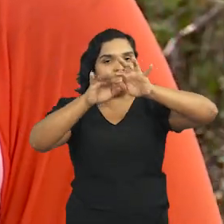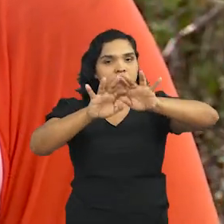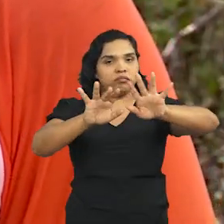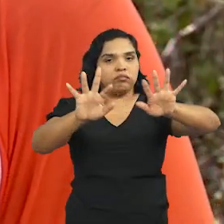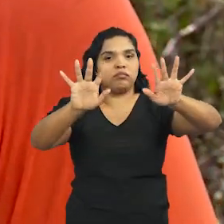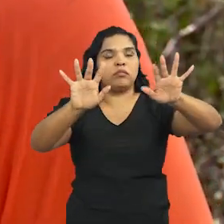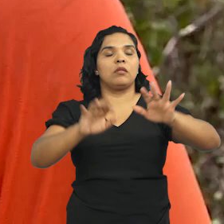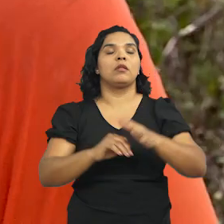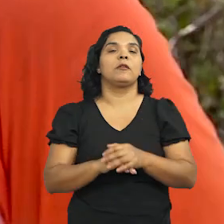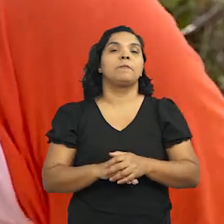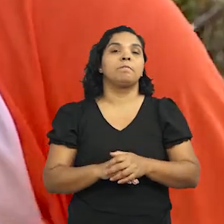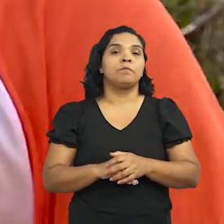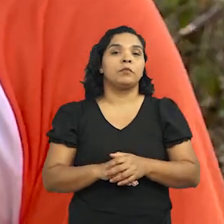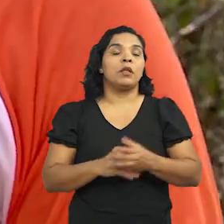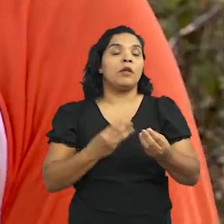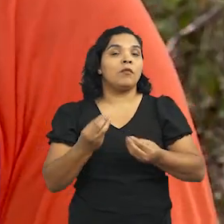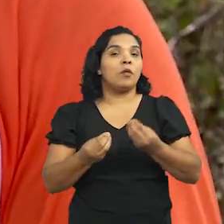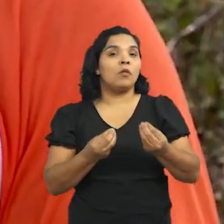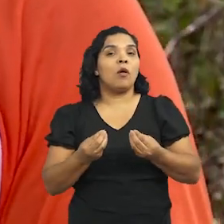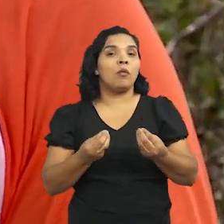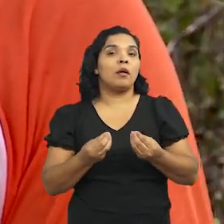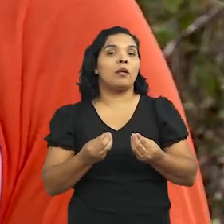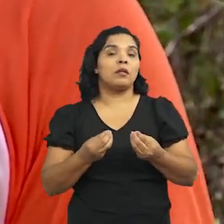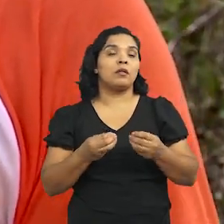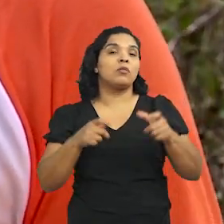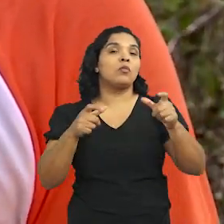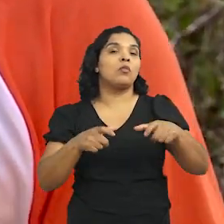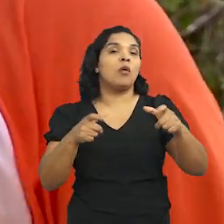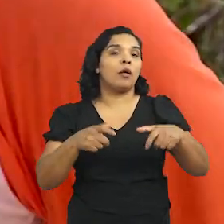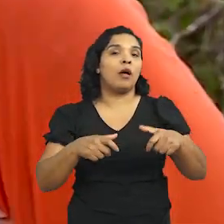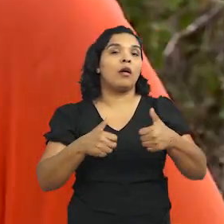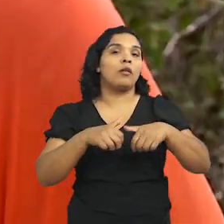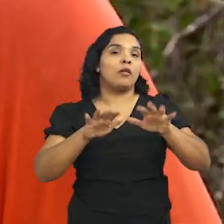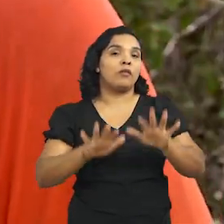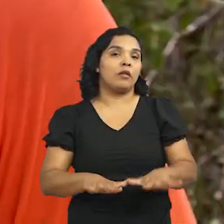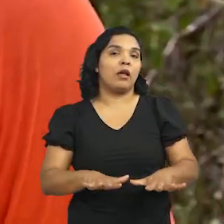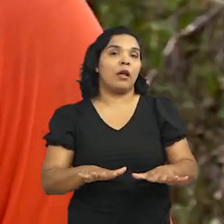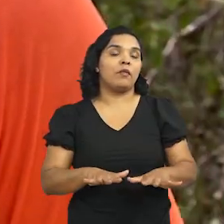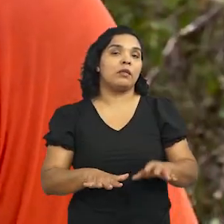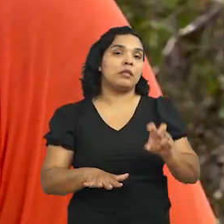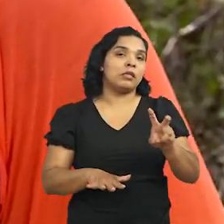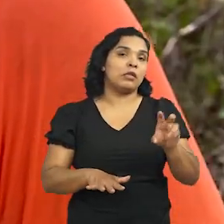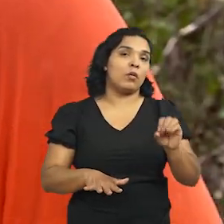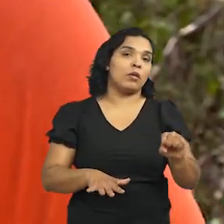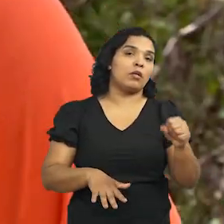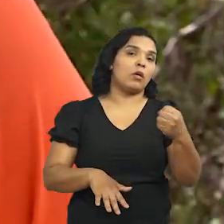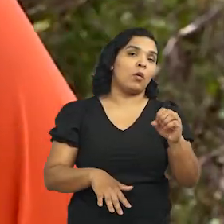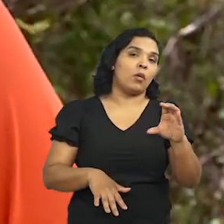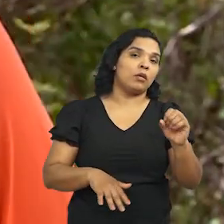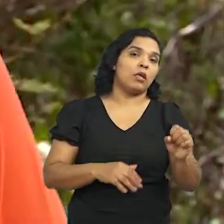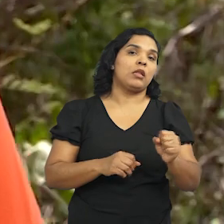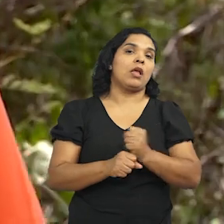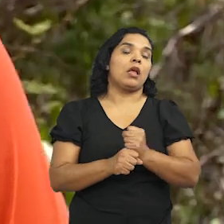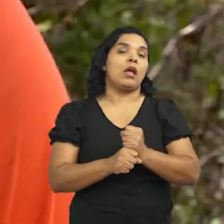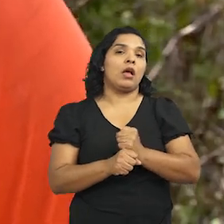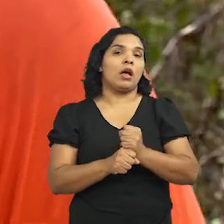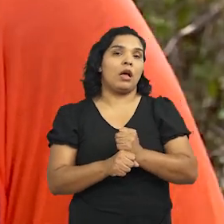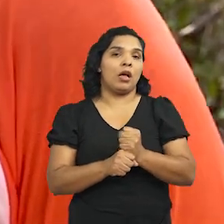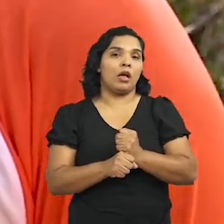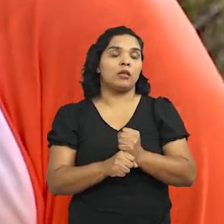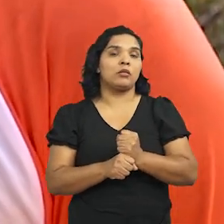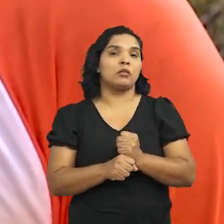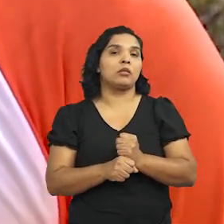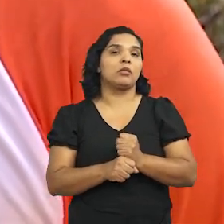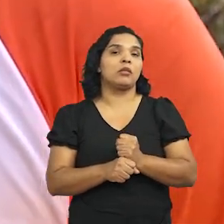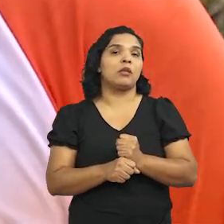esse carbono em componentes construtivos de madeira, que num ambiente que ficaria 30, 50 ou até 80 anos, aquela